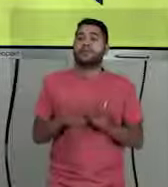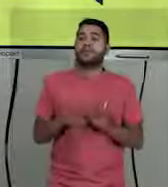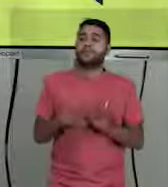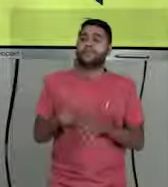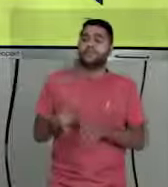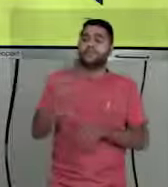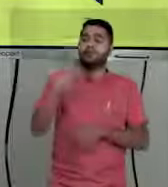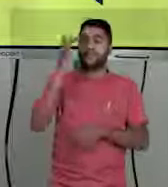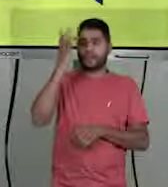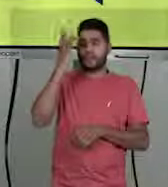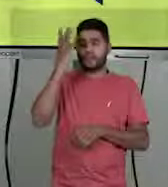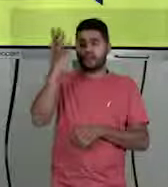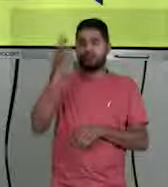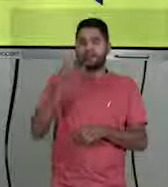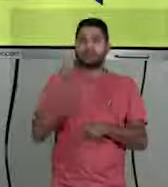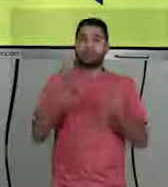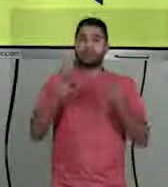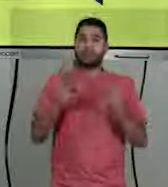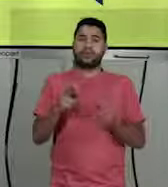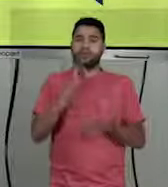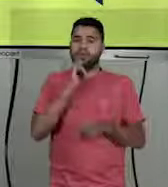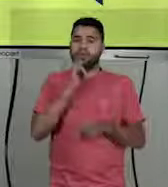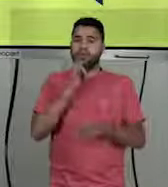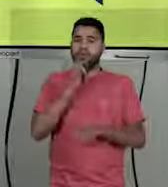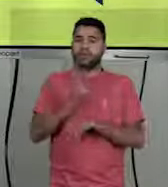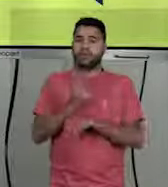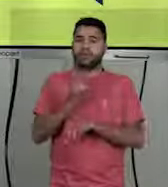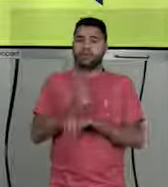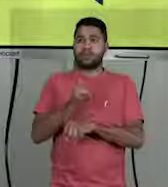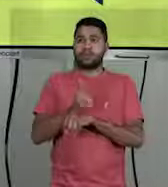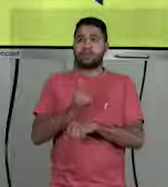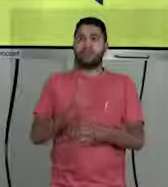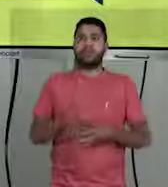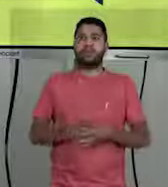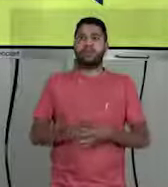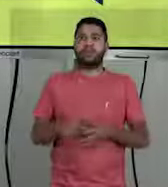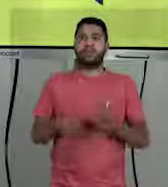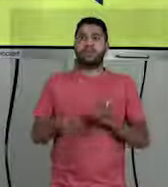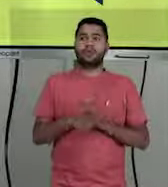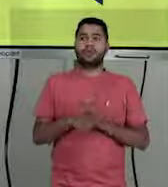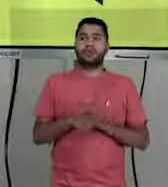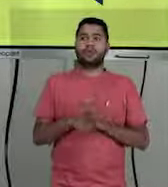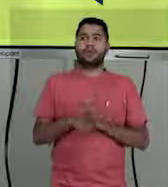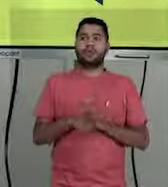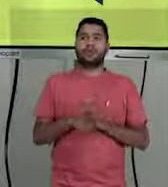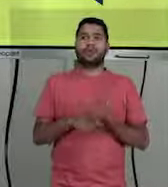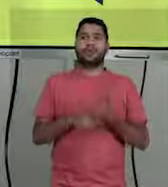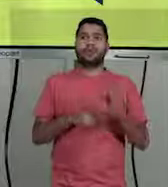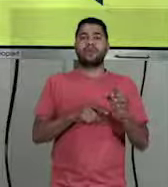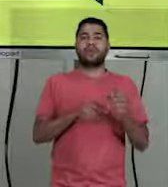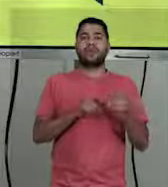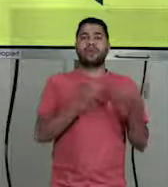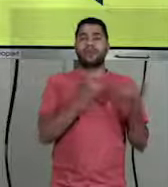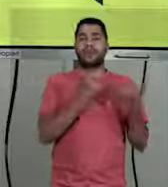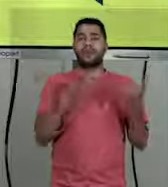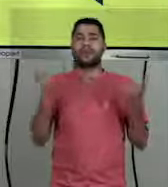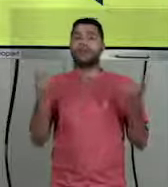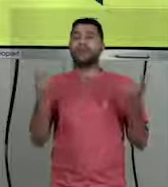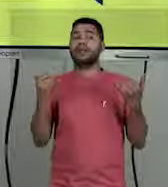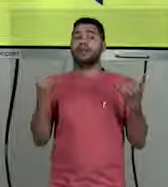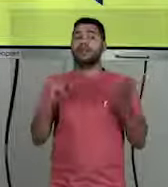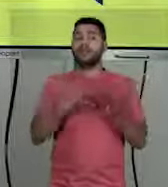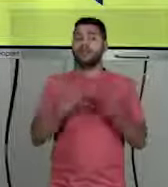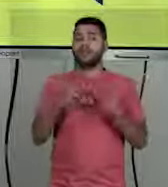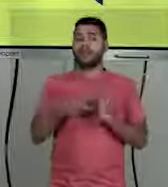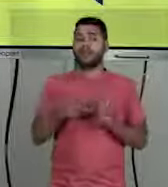mais facilidade, como é o caso dos metais. Os metais são ditos bons condutores elétricos. O que que isso significa?